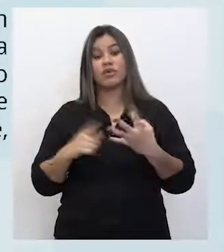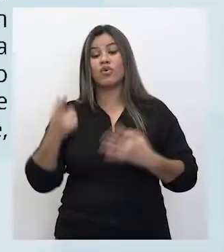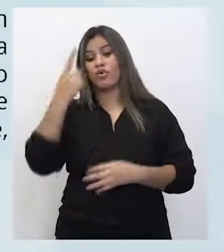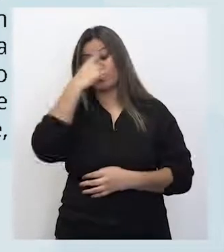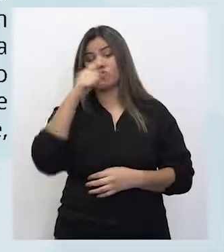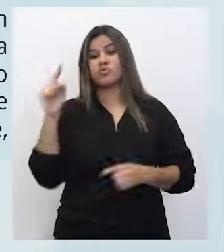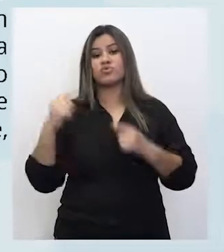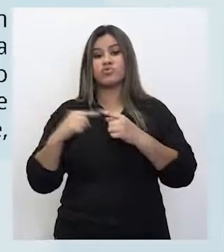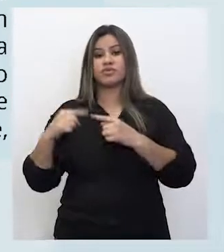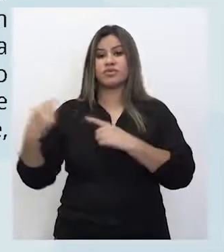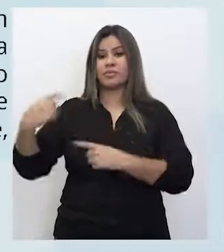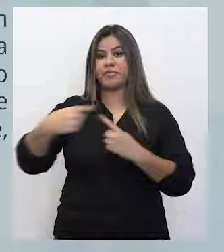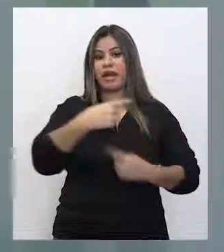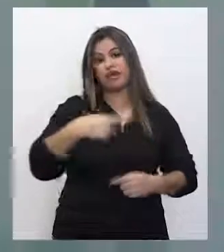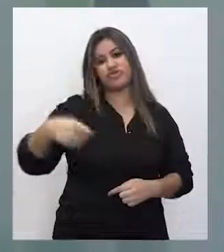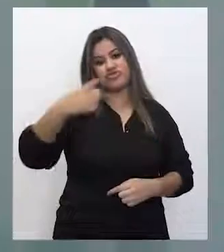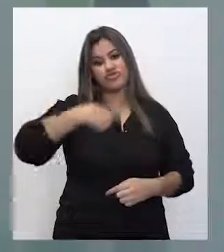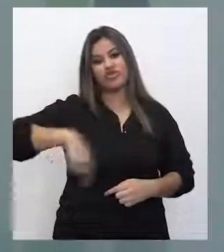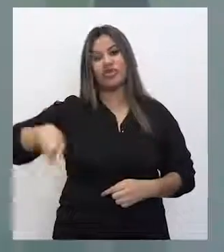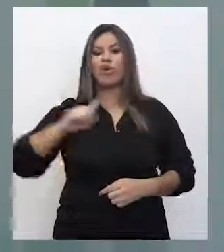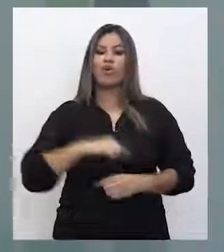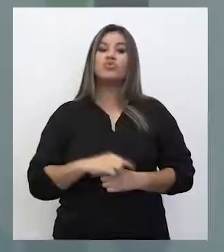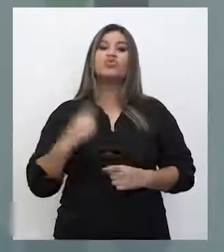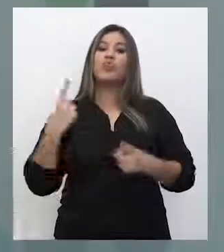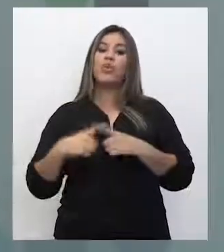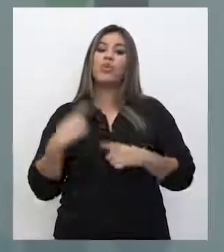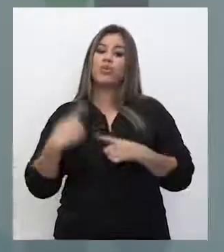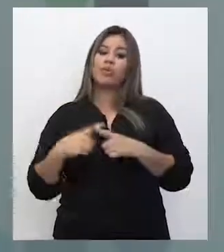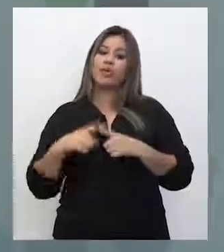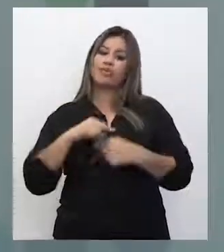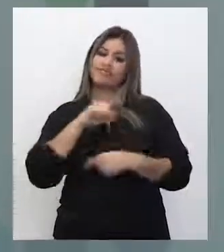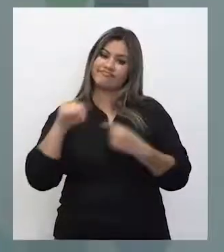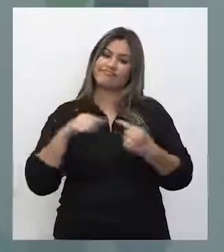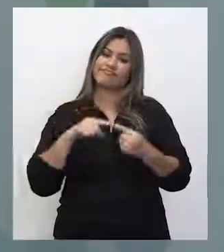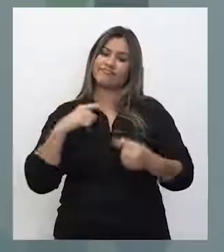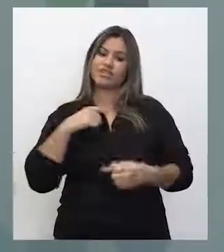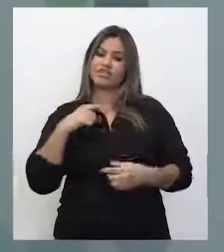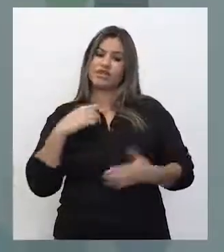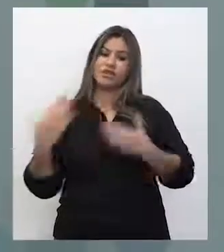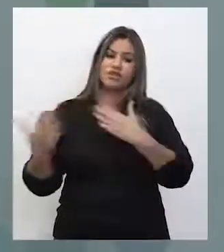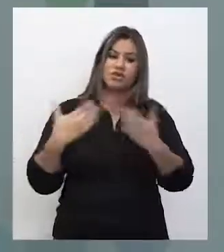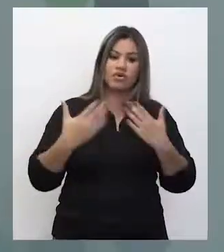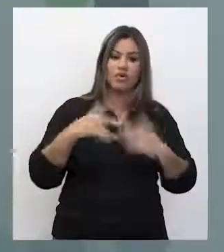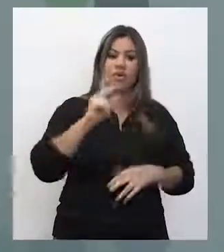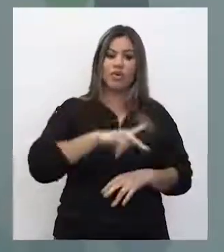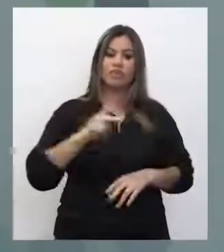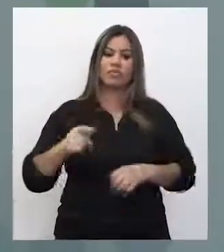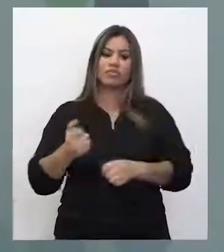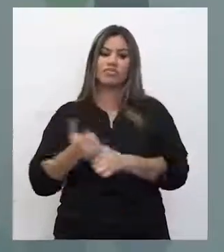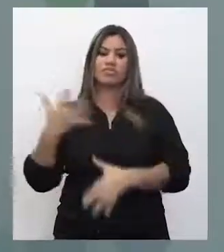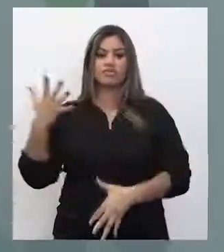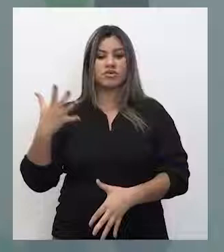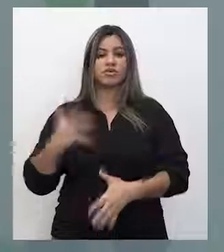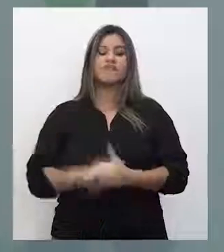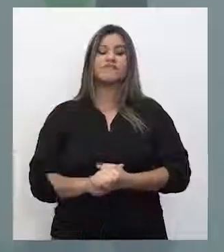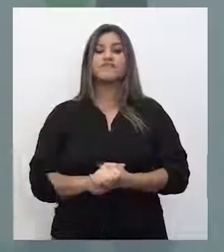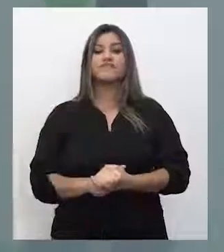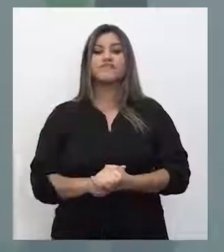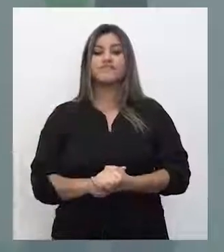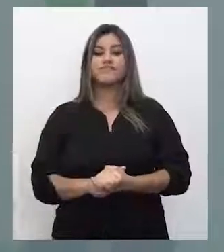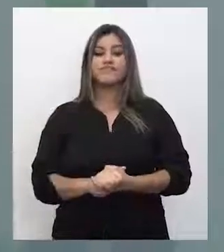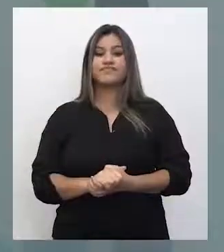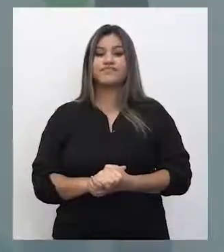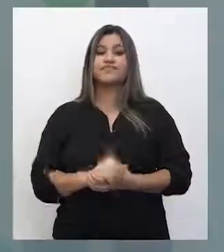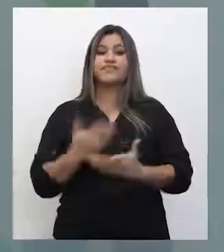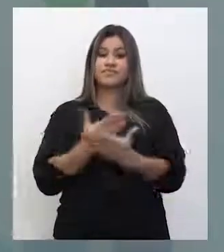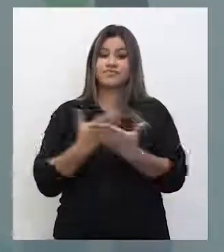um debate aqui entre a gente, tá? Porque essa era a intenção também, a gente foi conversando com os professores aqui no chat. Eu quero que